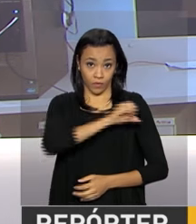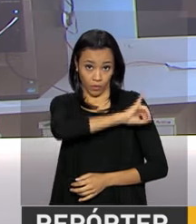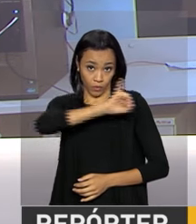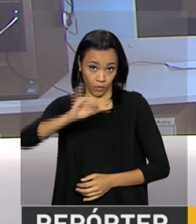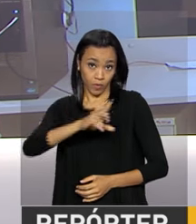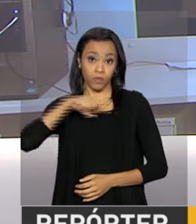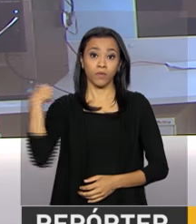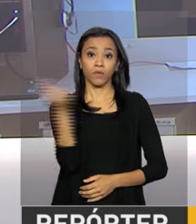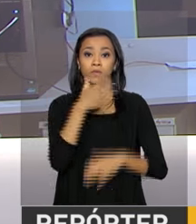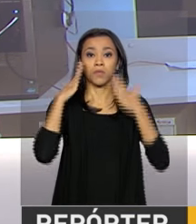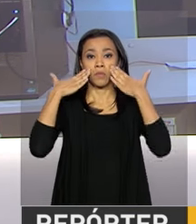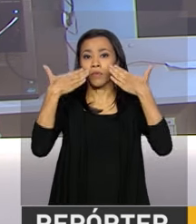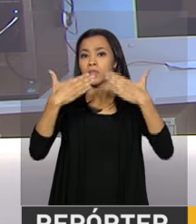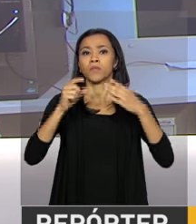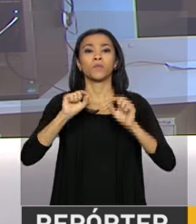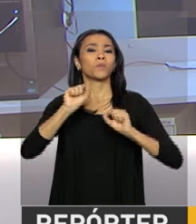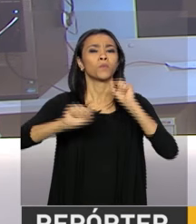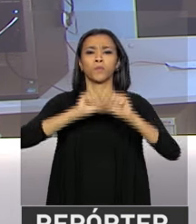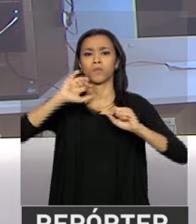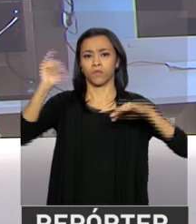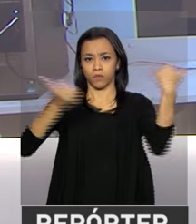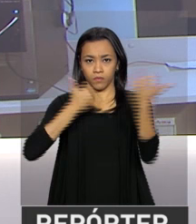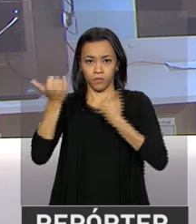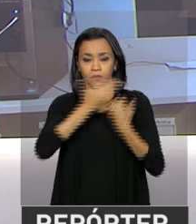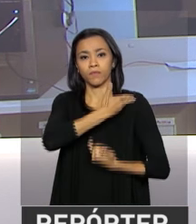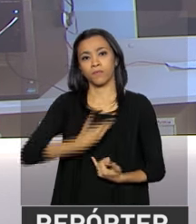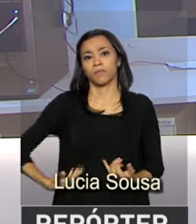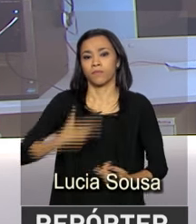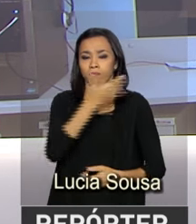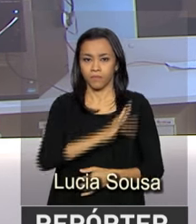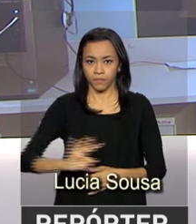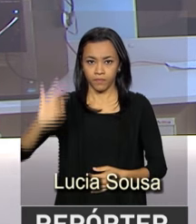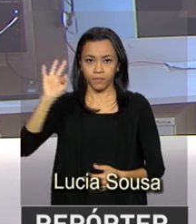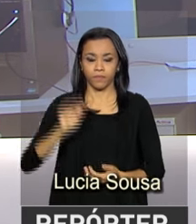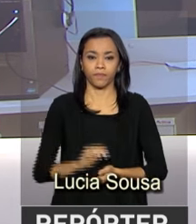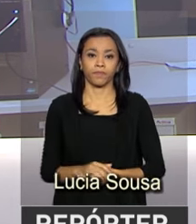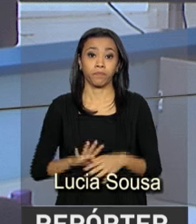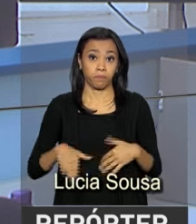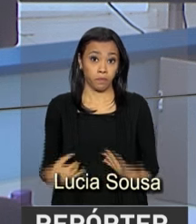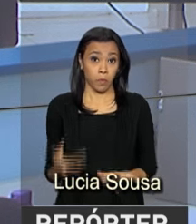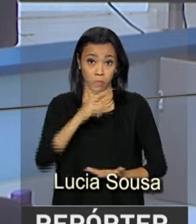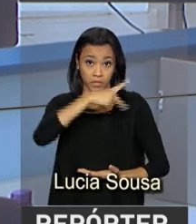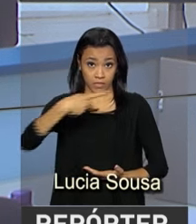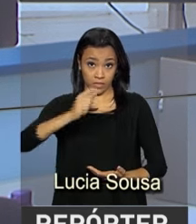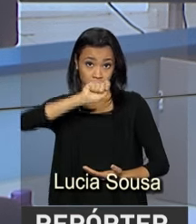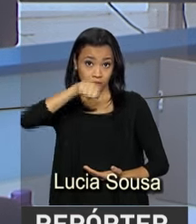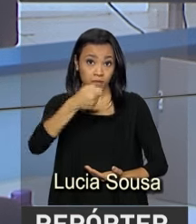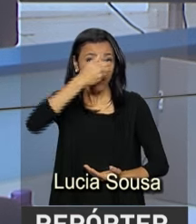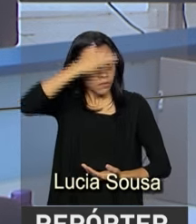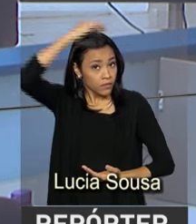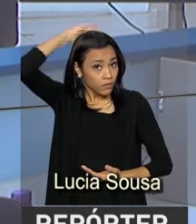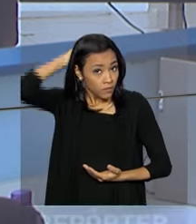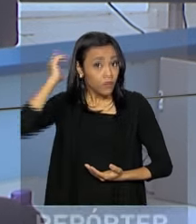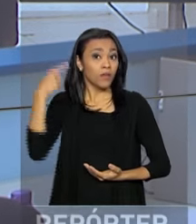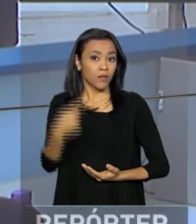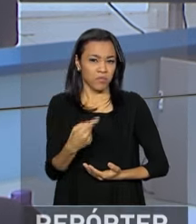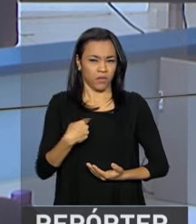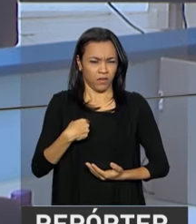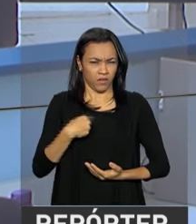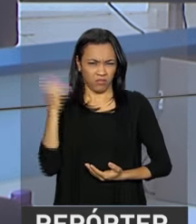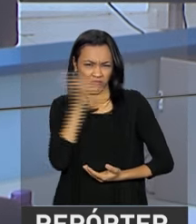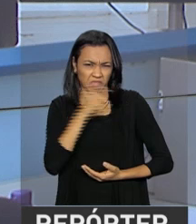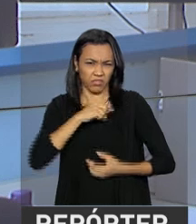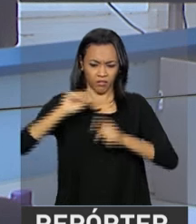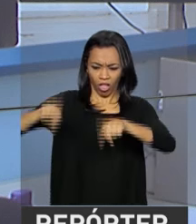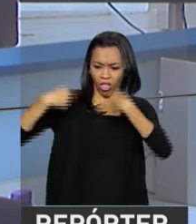Olá, estamos de volta com o repórter NBR e as notícias do governo federal. O presidente em exercício, Michel Temer, considerou levianas